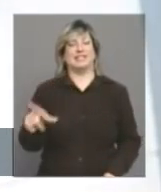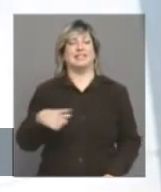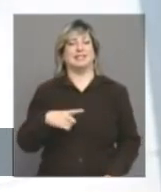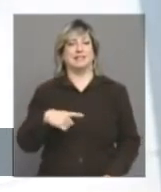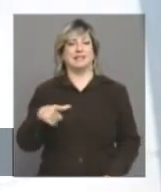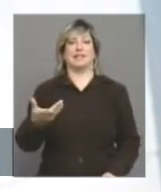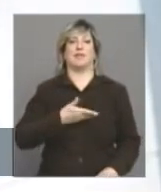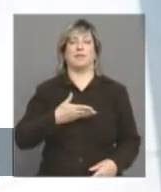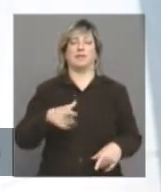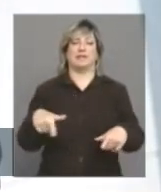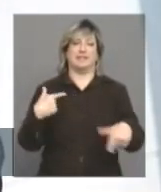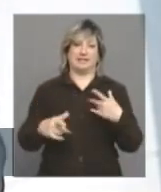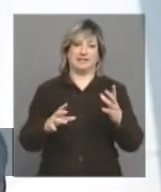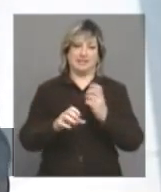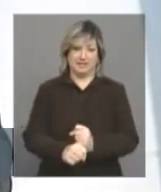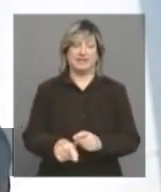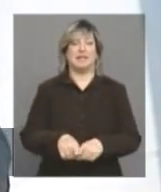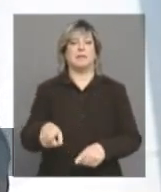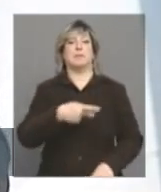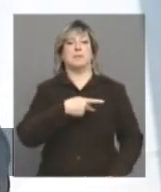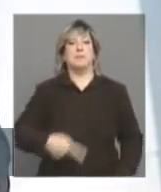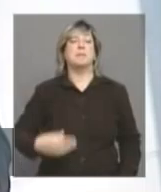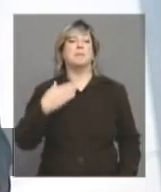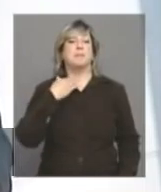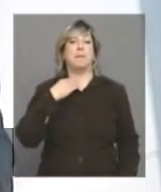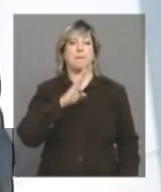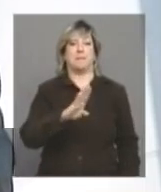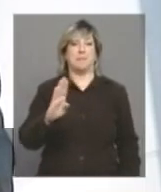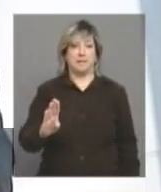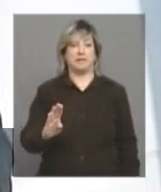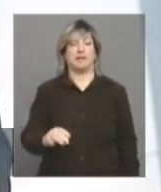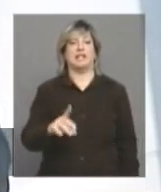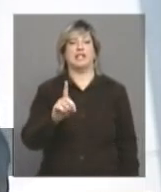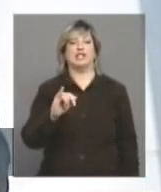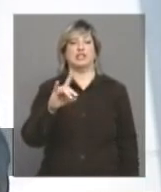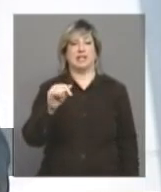jornada. Presidente também do Banco do Brasil, nosso amigo Dida.